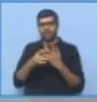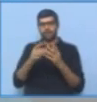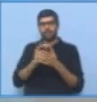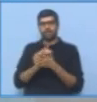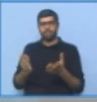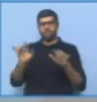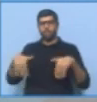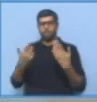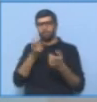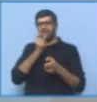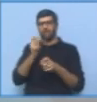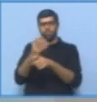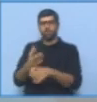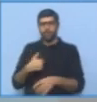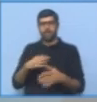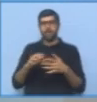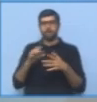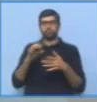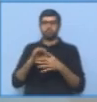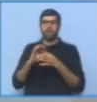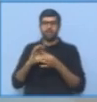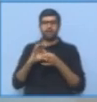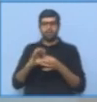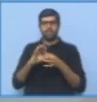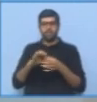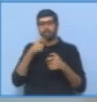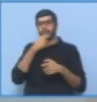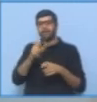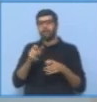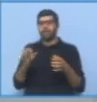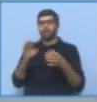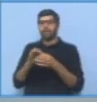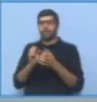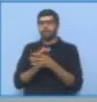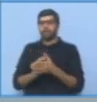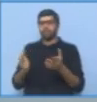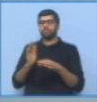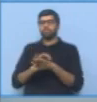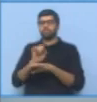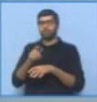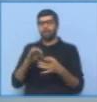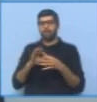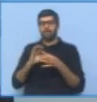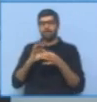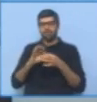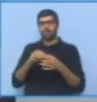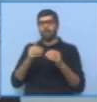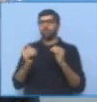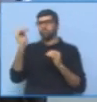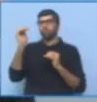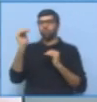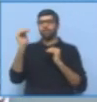palavra qualquer. A aliança é uma palavra absolutamente surpreendente associada ao casamento, porque na aliança as pessoas não há superior e